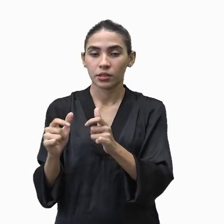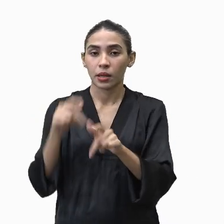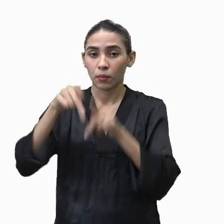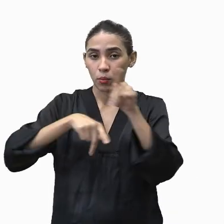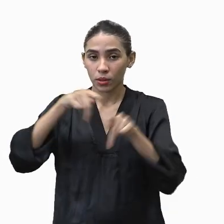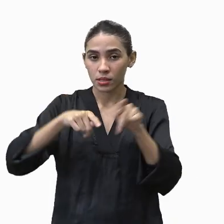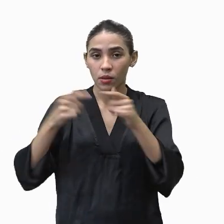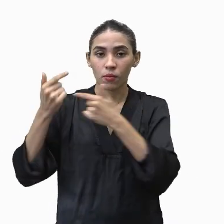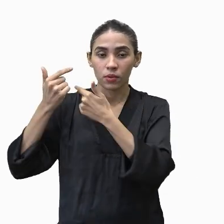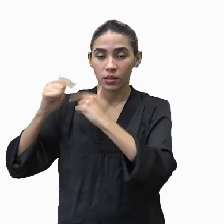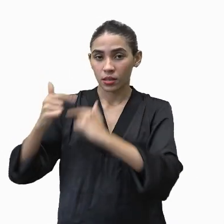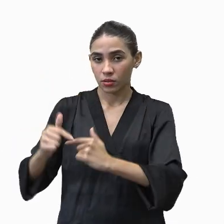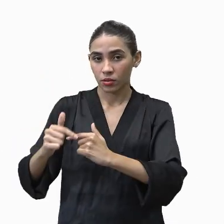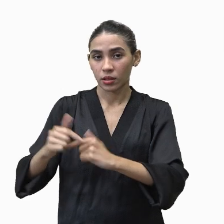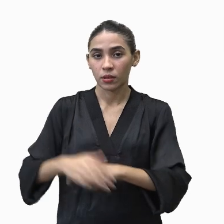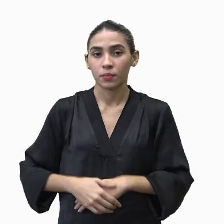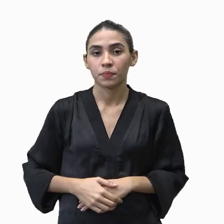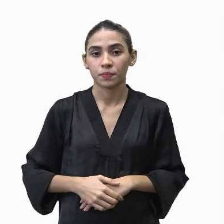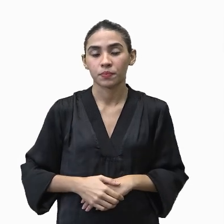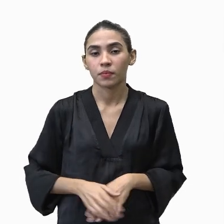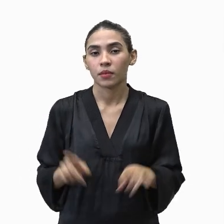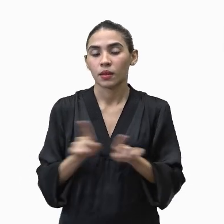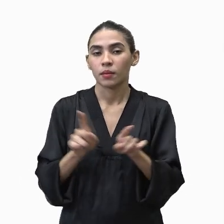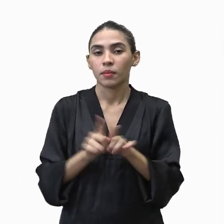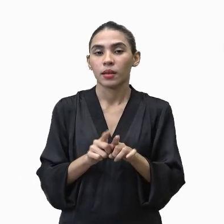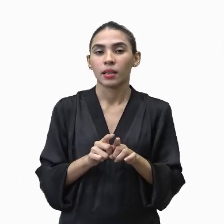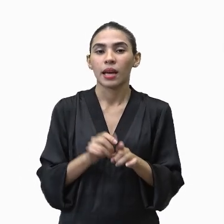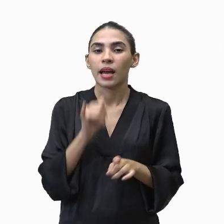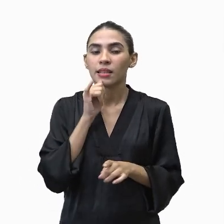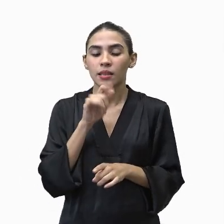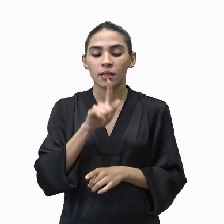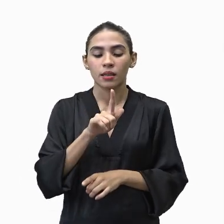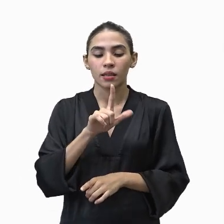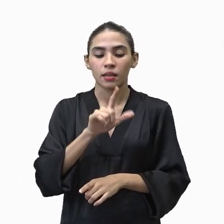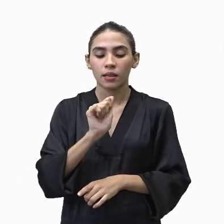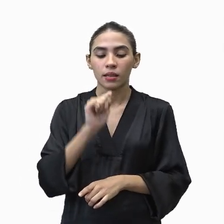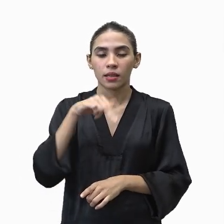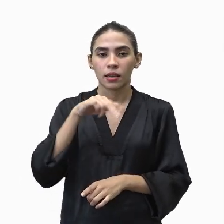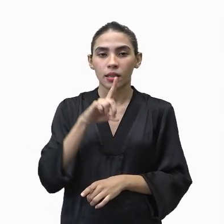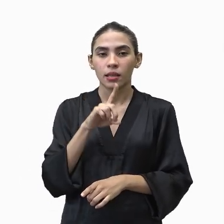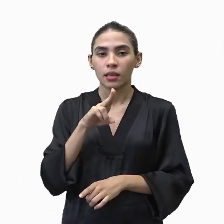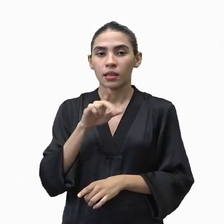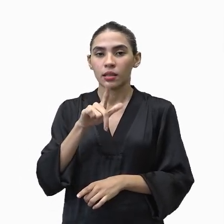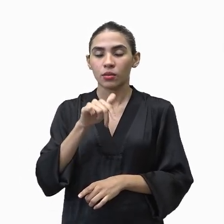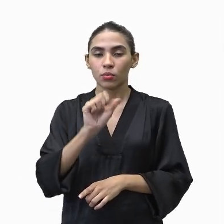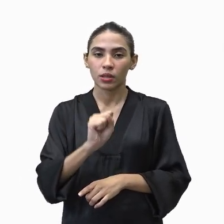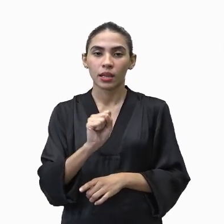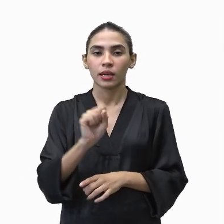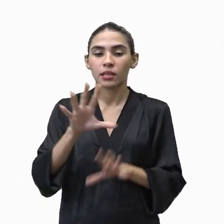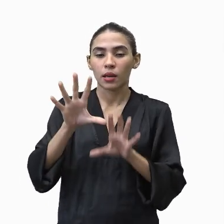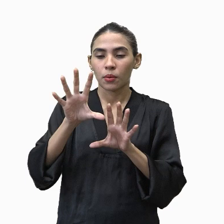tradicionais, falando um pouquinho sobre aquelas glândulas que produzem e secretam um veneno,